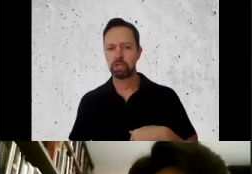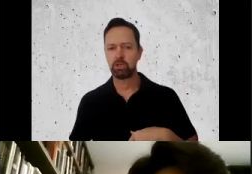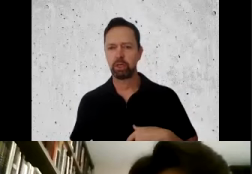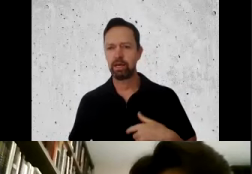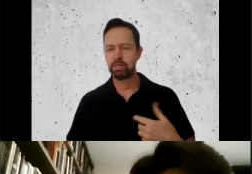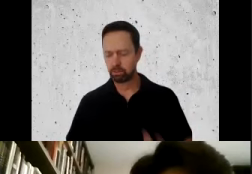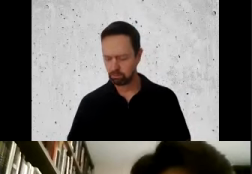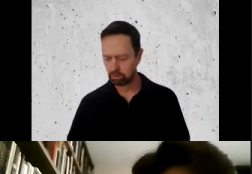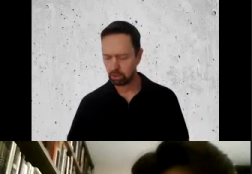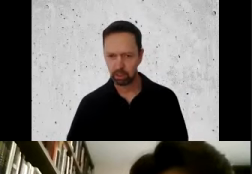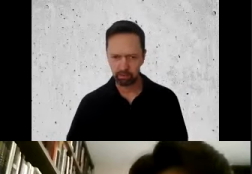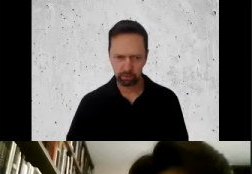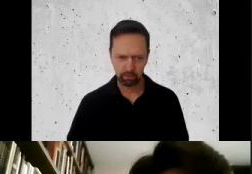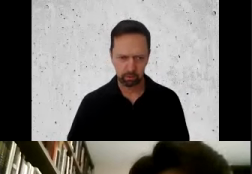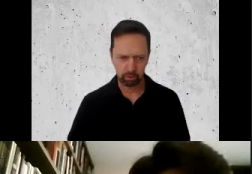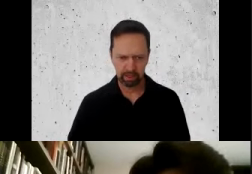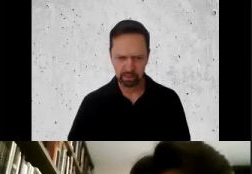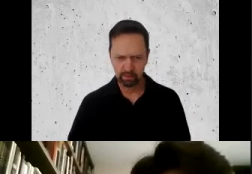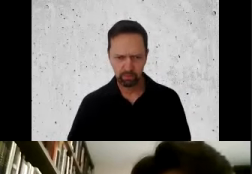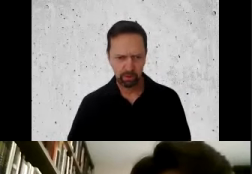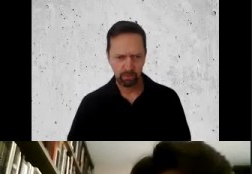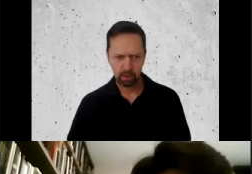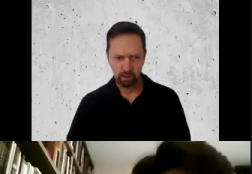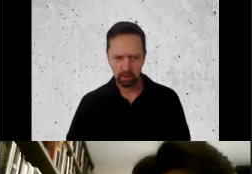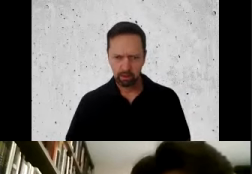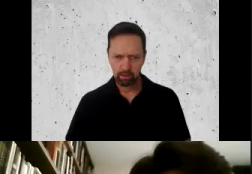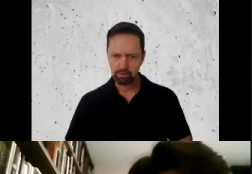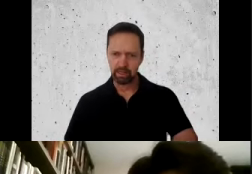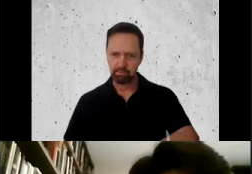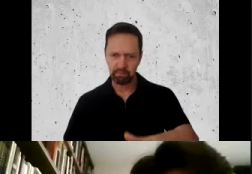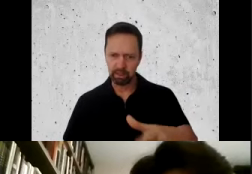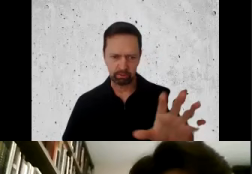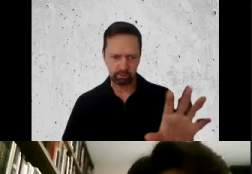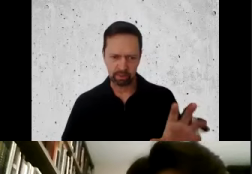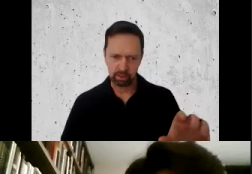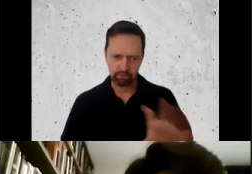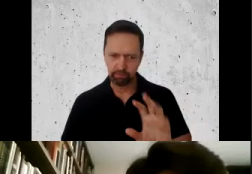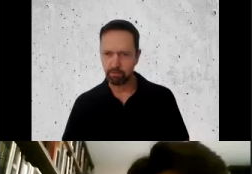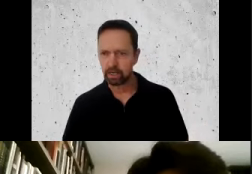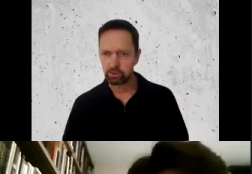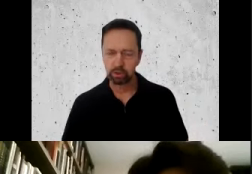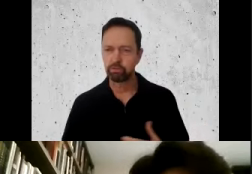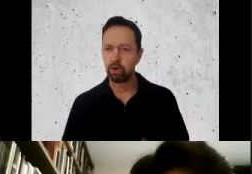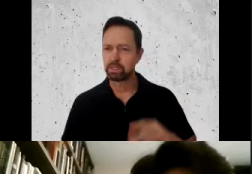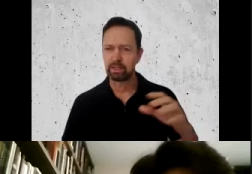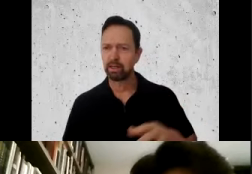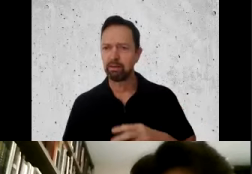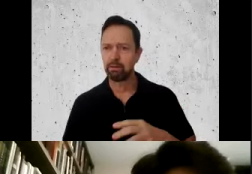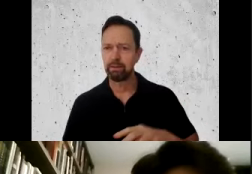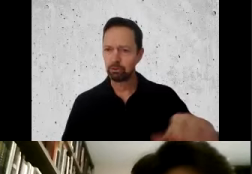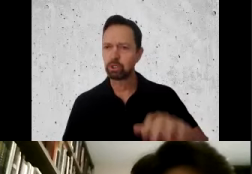comunidades a níveis regionais, nível locais. E se você leu, tá escrito, tem várias outras